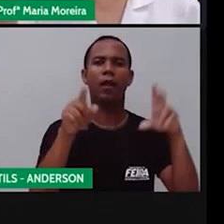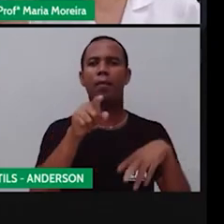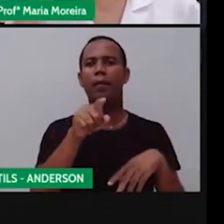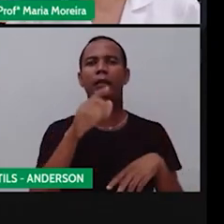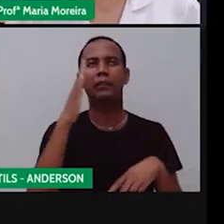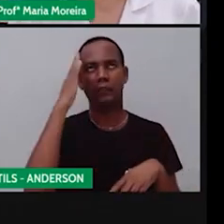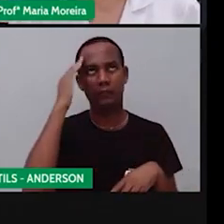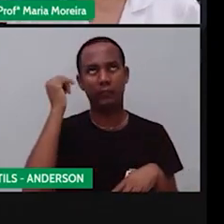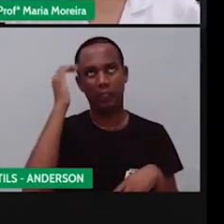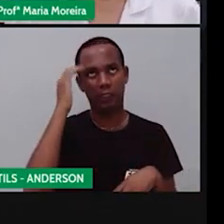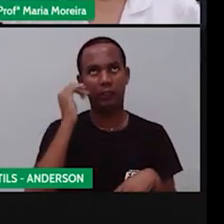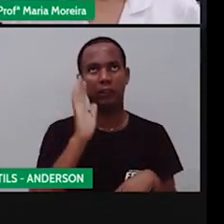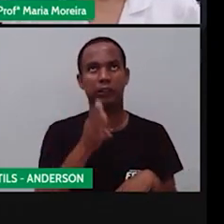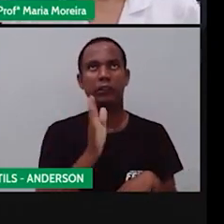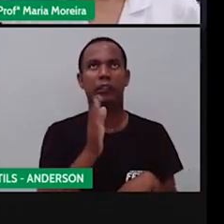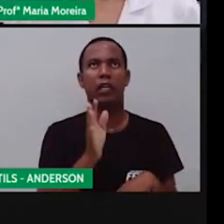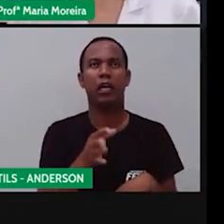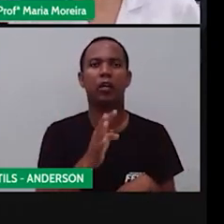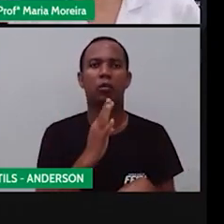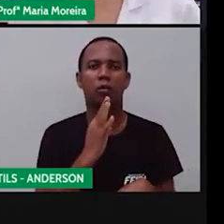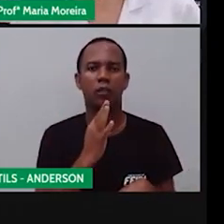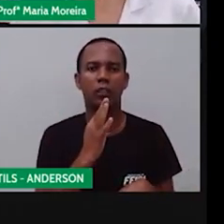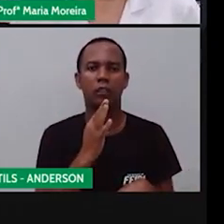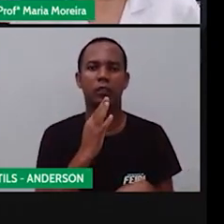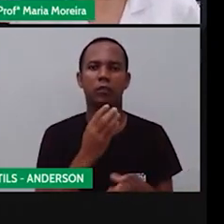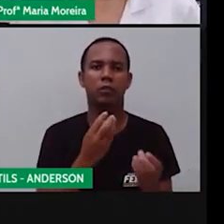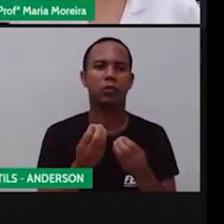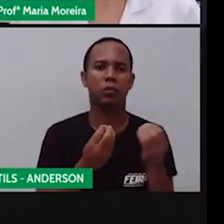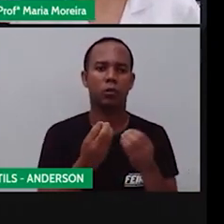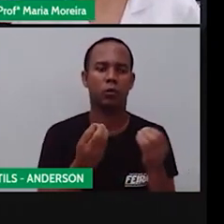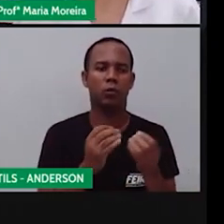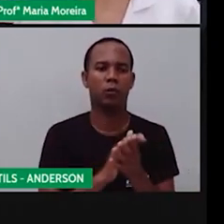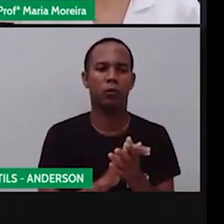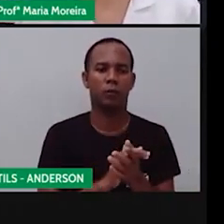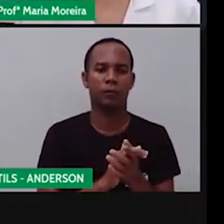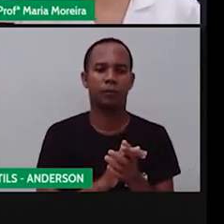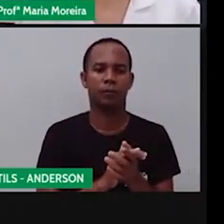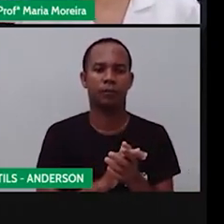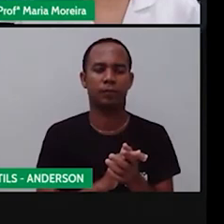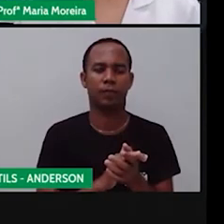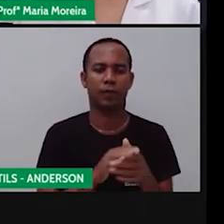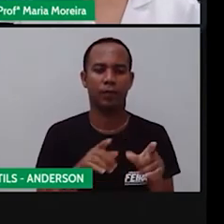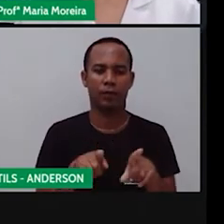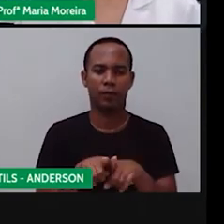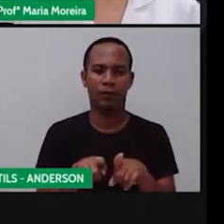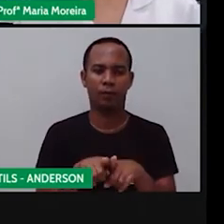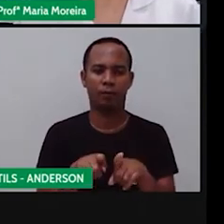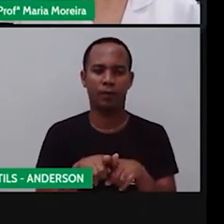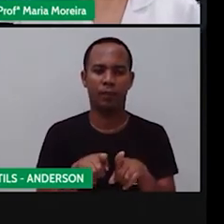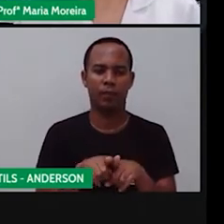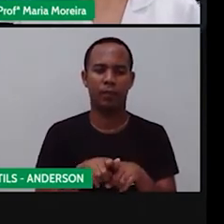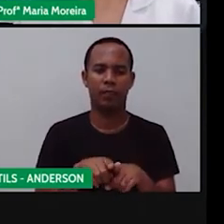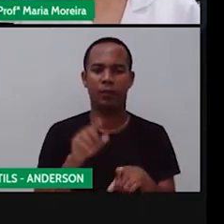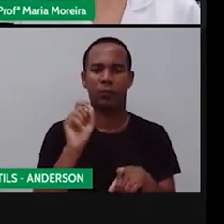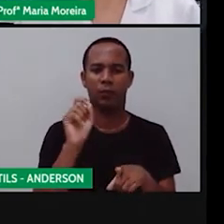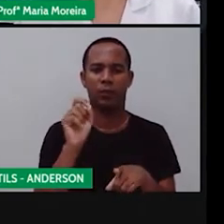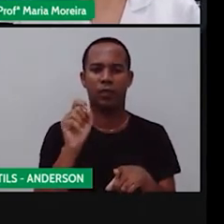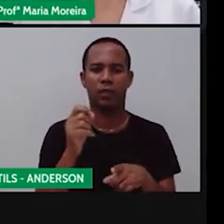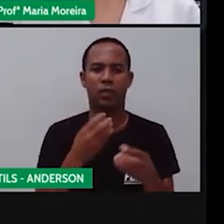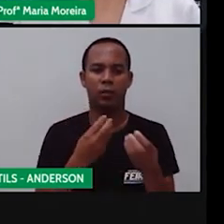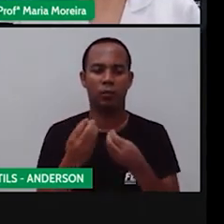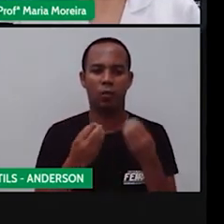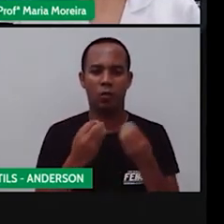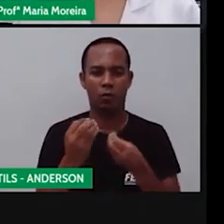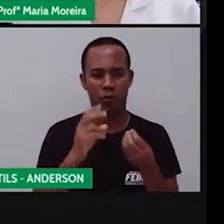eu já sei o que vai ser isso aqui, do que vai ser essa aula. Então, o título, ele deve estar de acordo